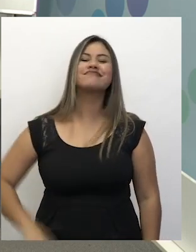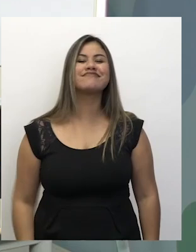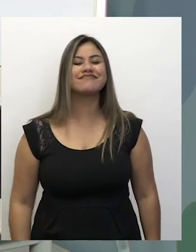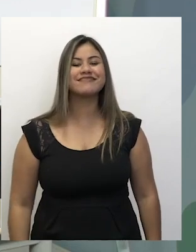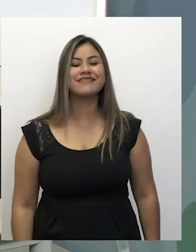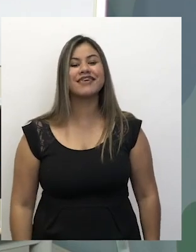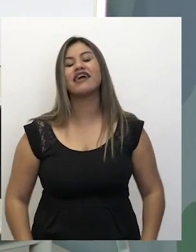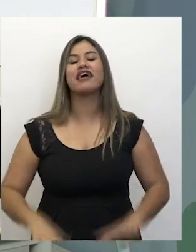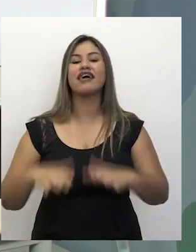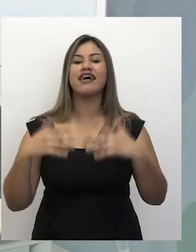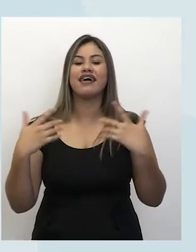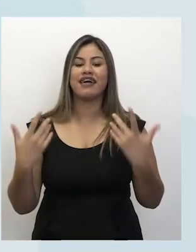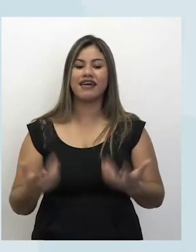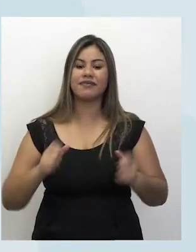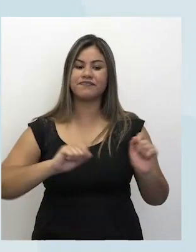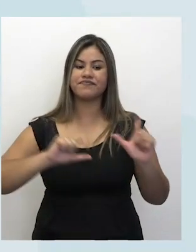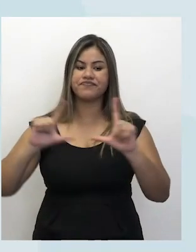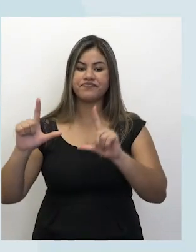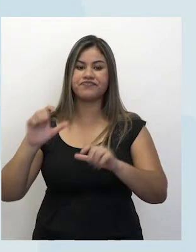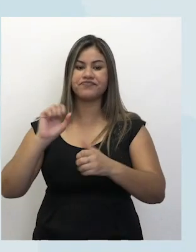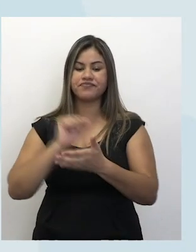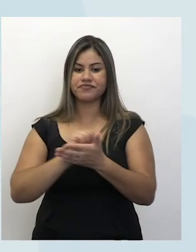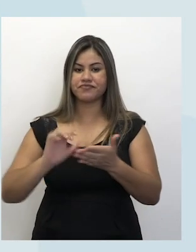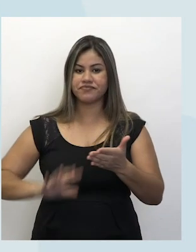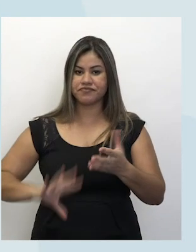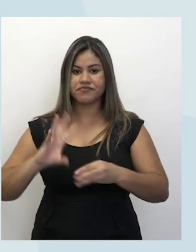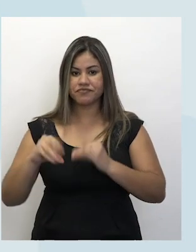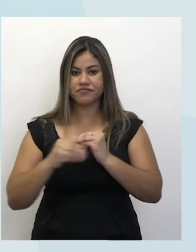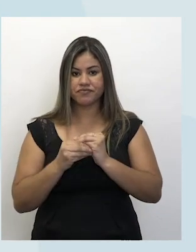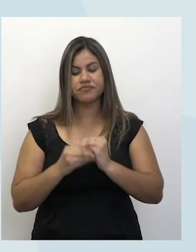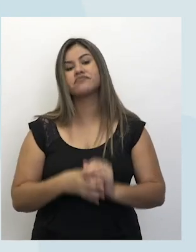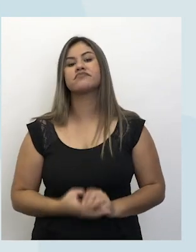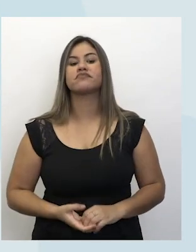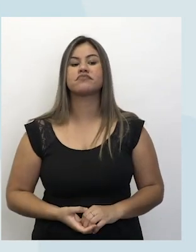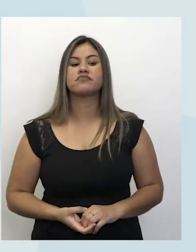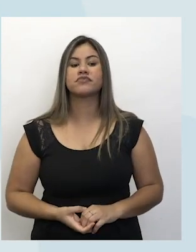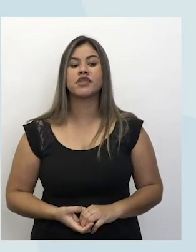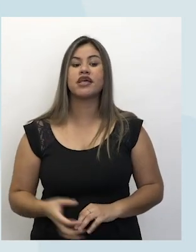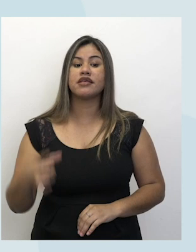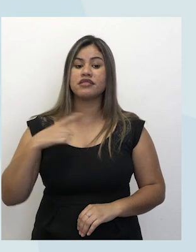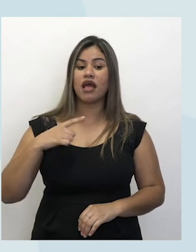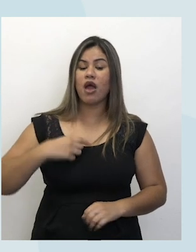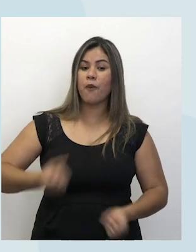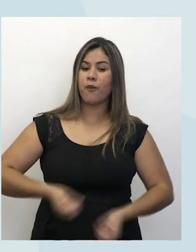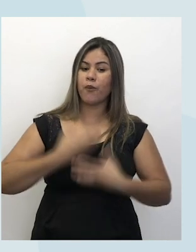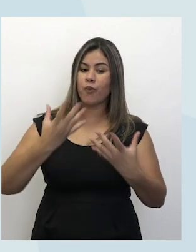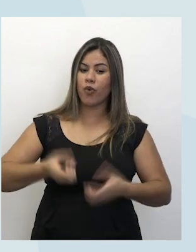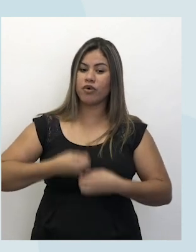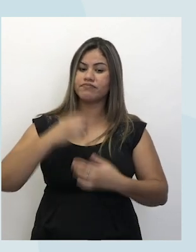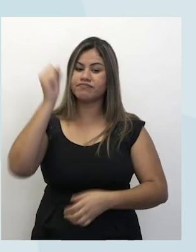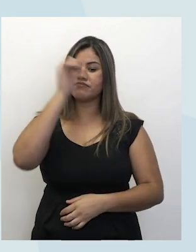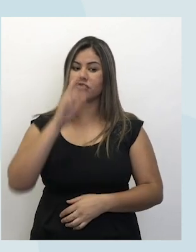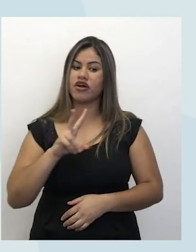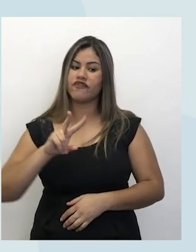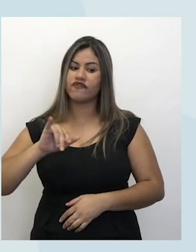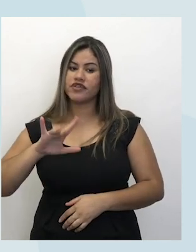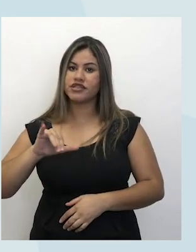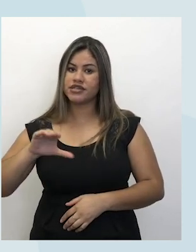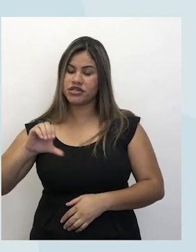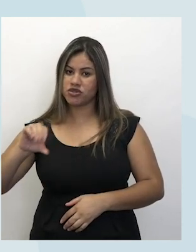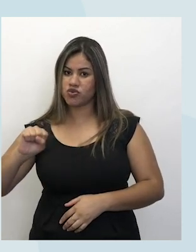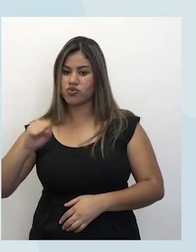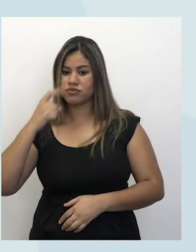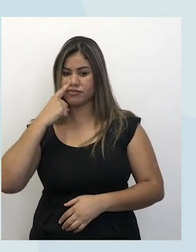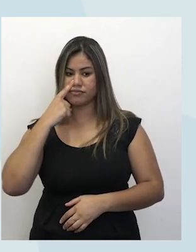na tela uma cidade para vocês maravilhosa um excelente poeta brasileiro o lado Vinícius